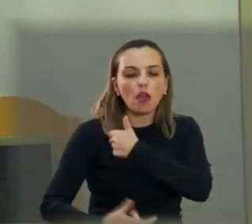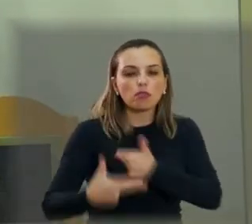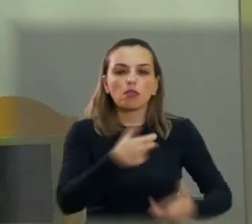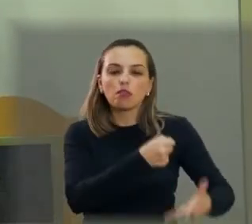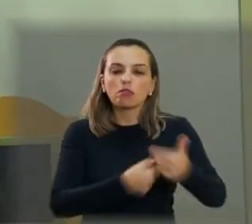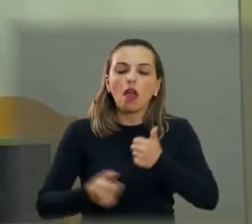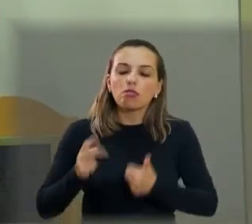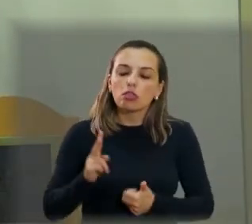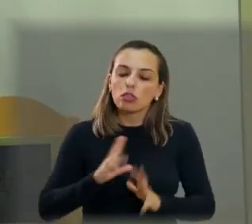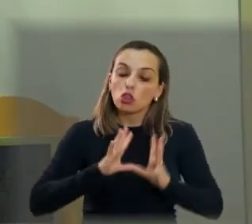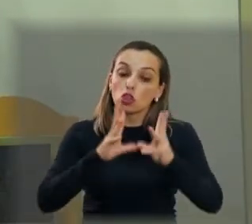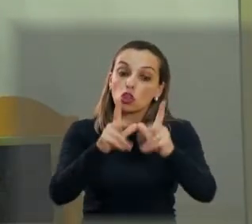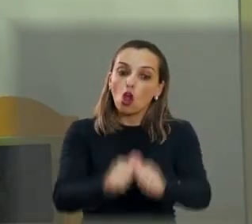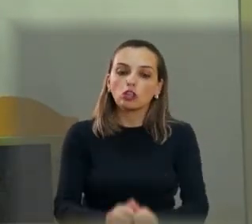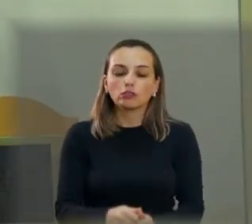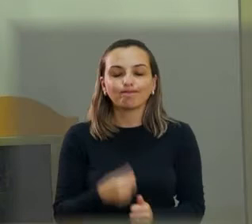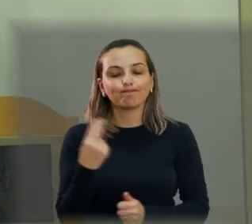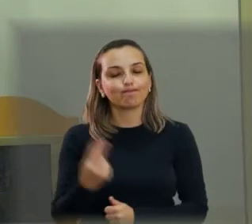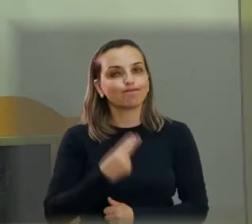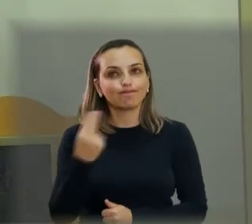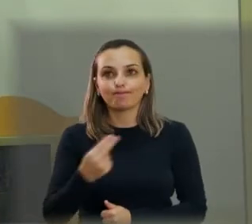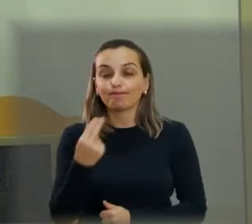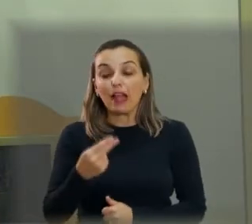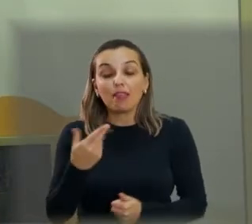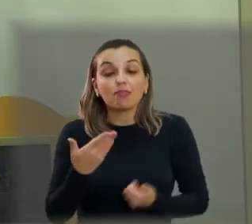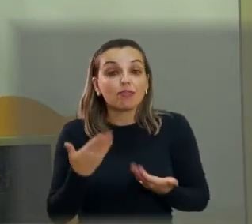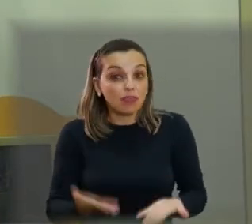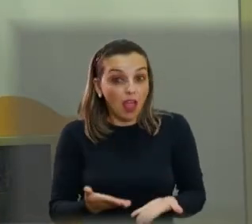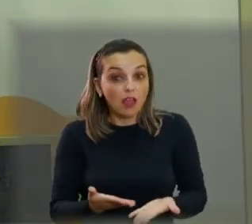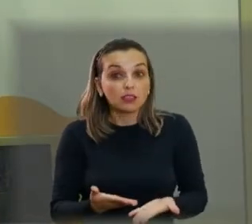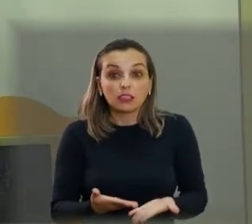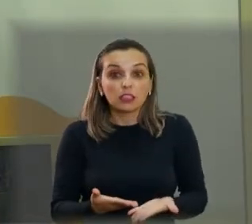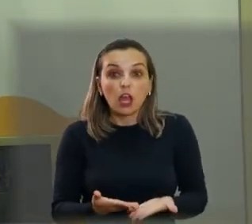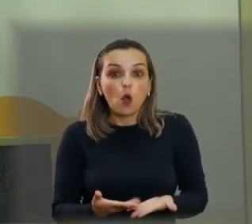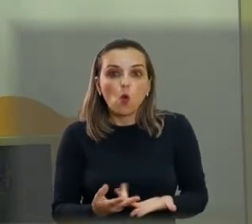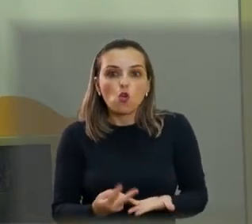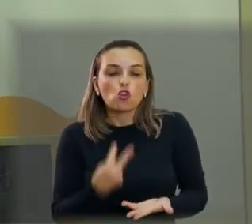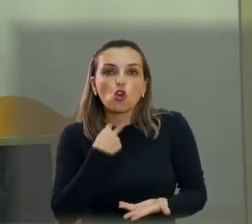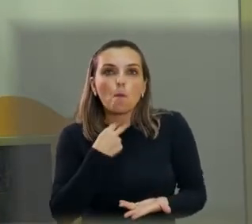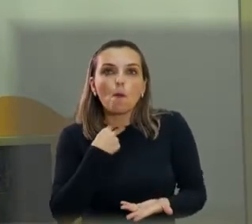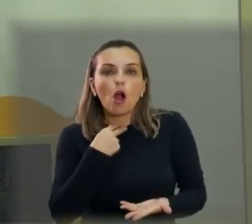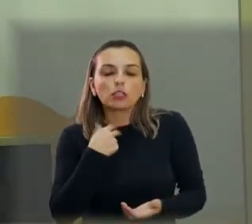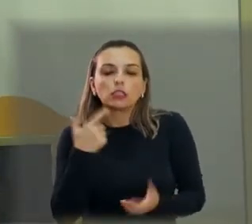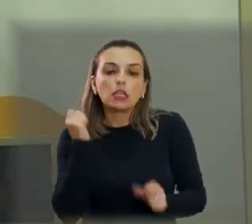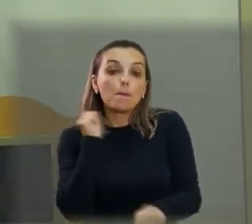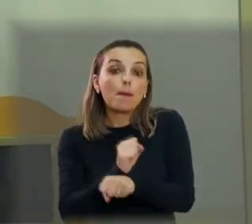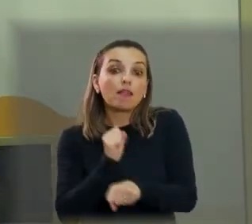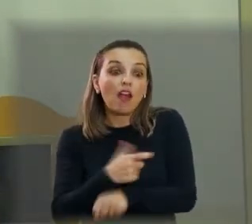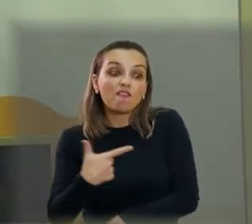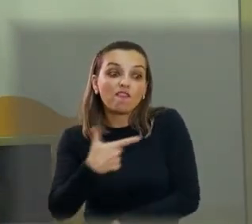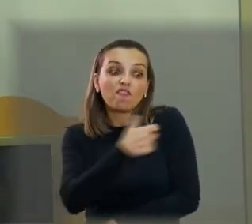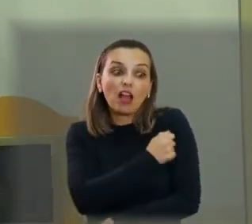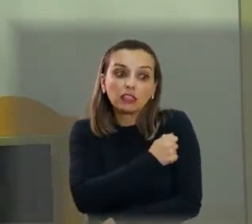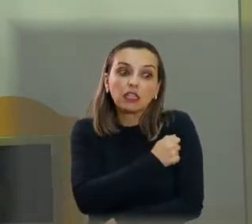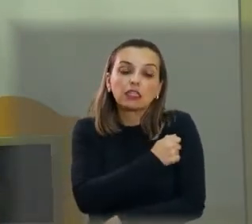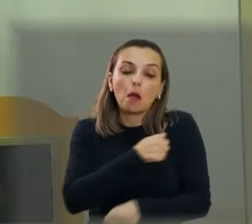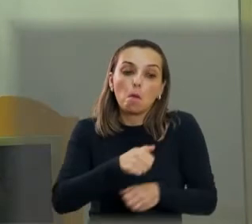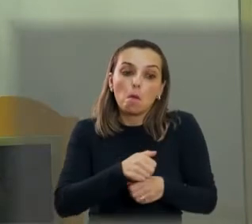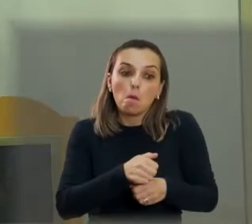pode contar com essa estratégia para o controle da doença a curto prazo, nem a médio prazo. Tá? A vacina é